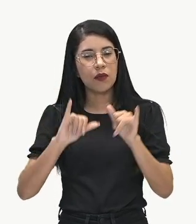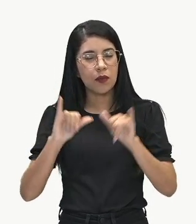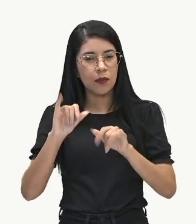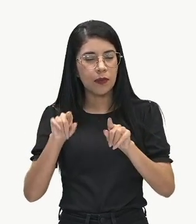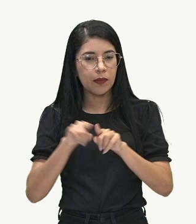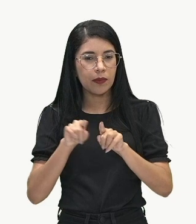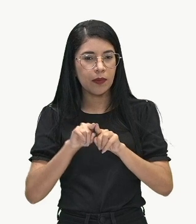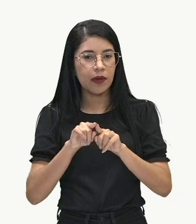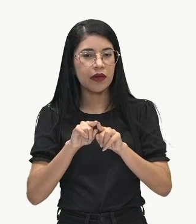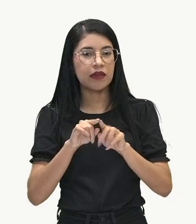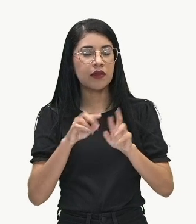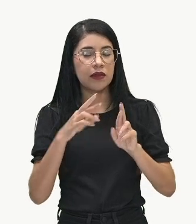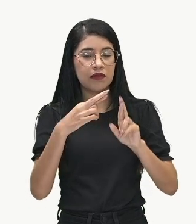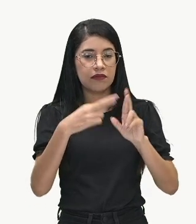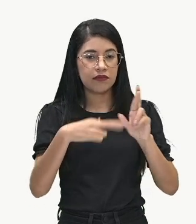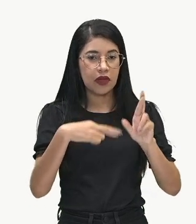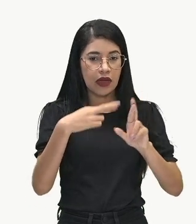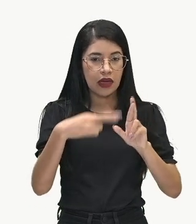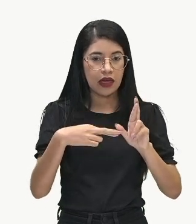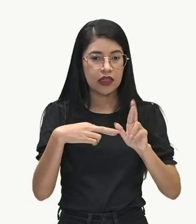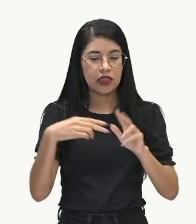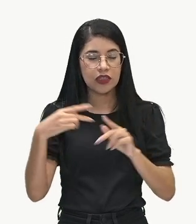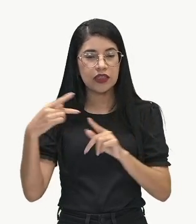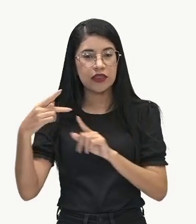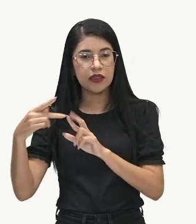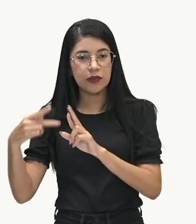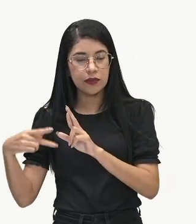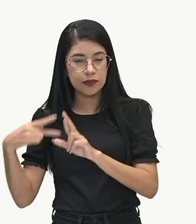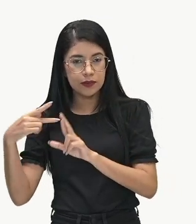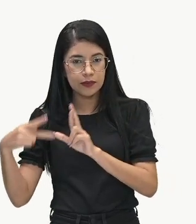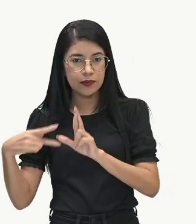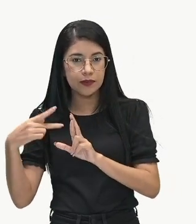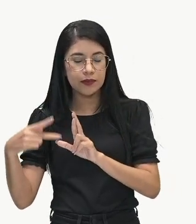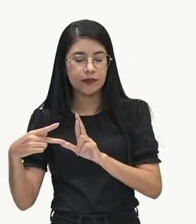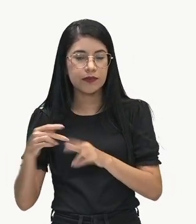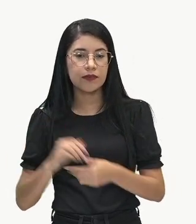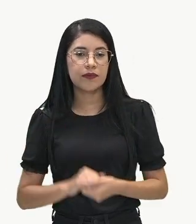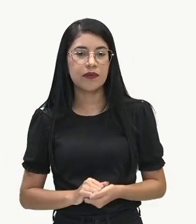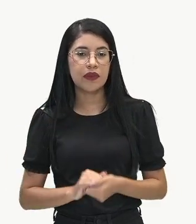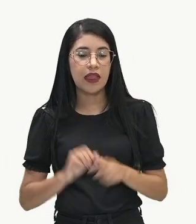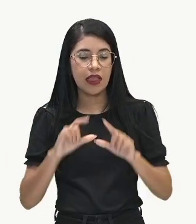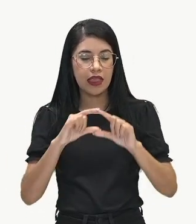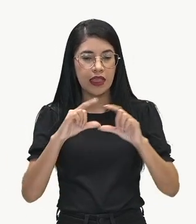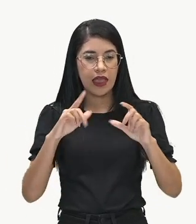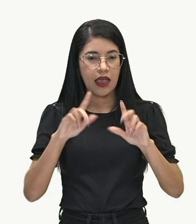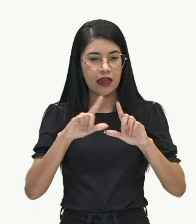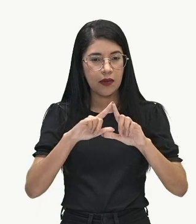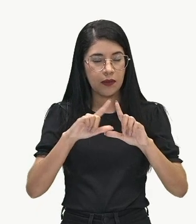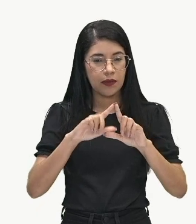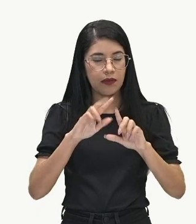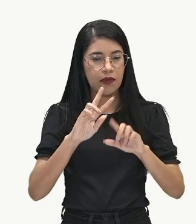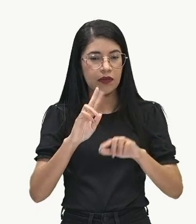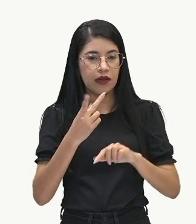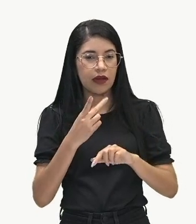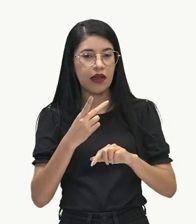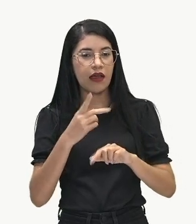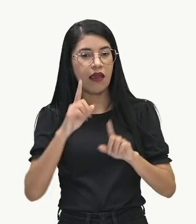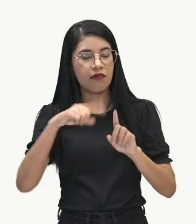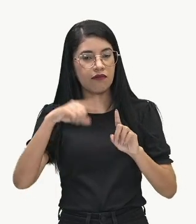é o reagente, esse é o produto e aqui é a variação,